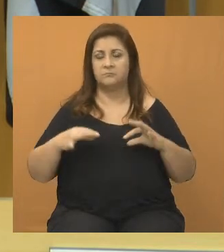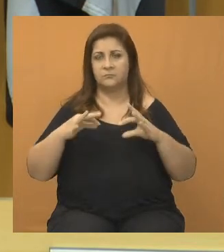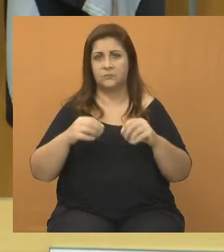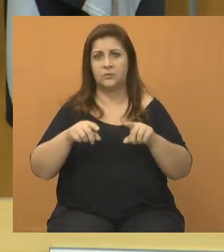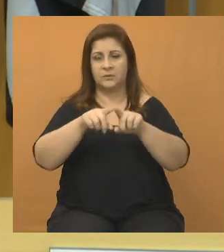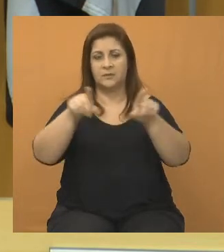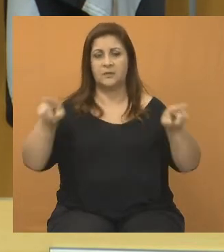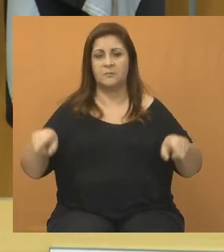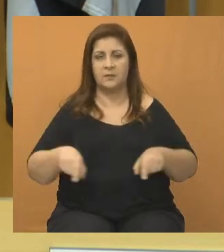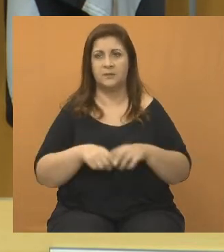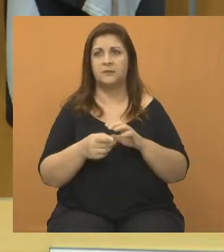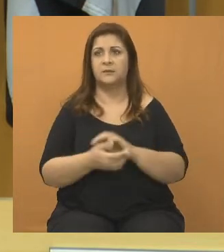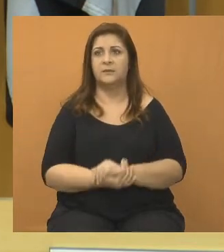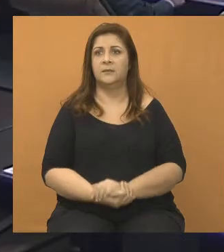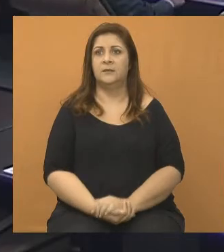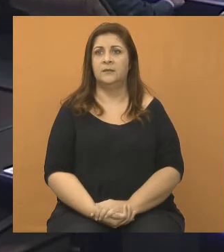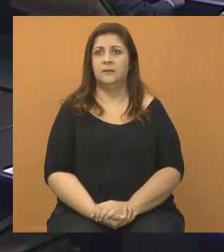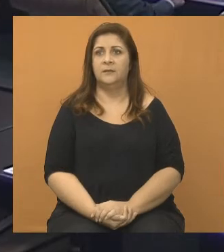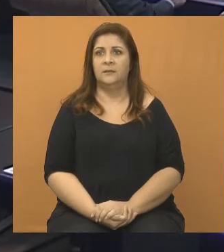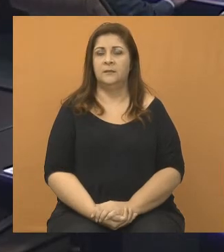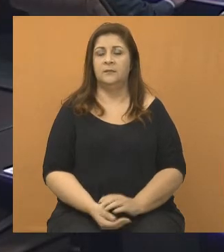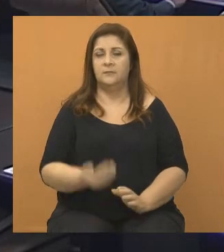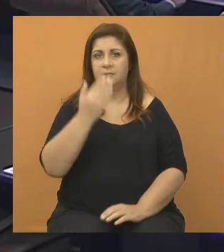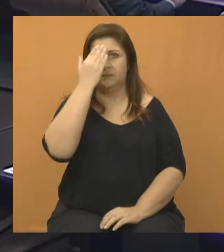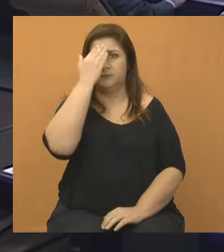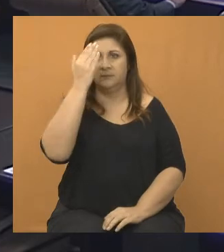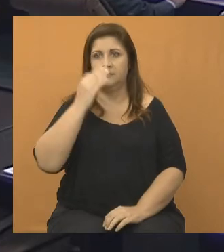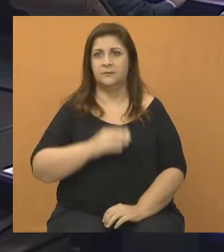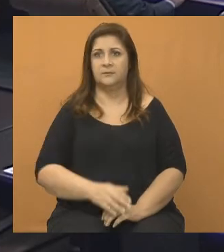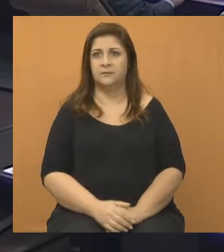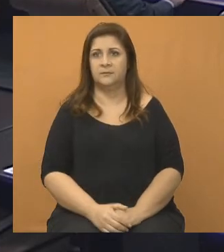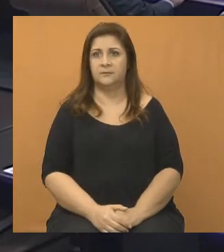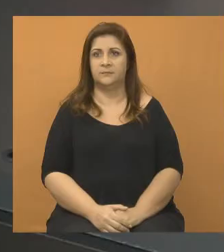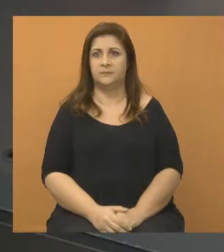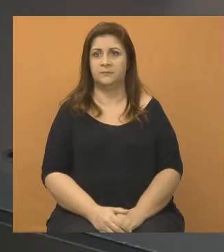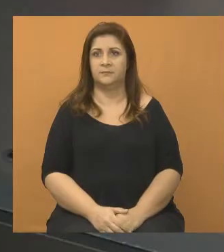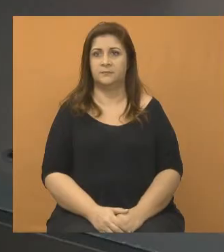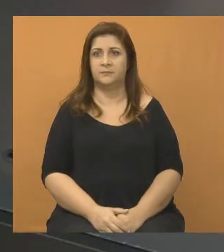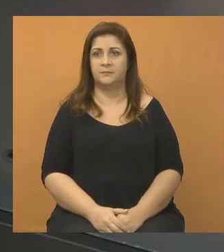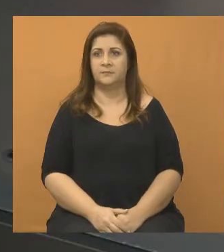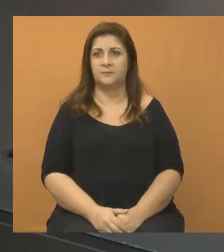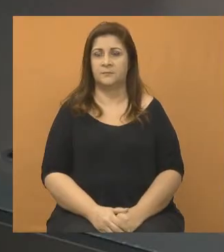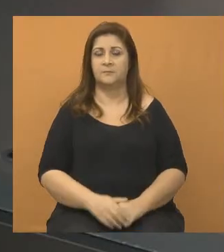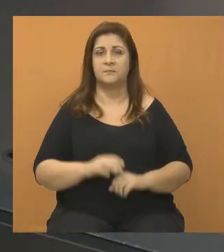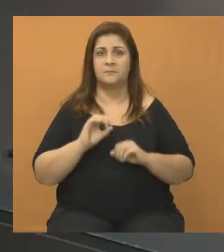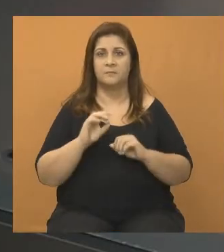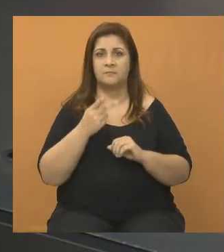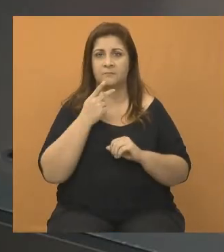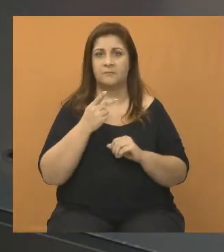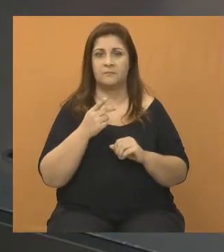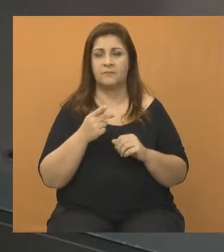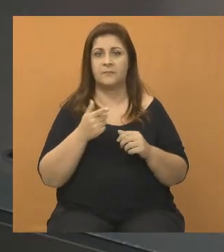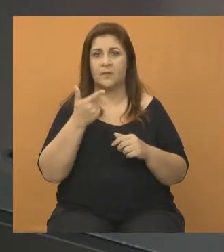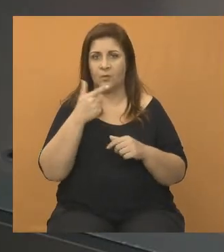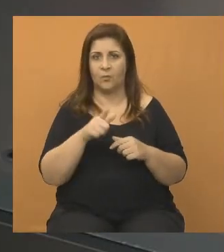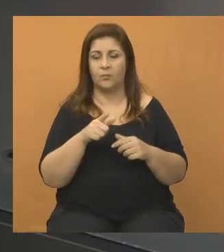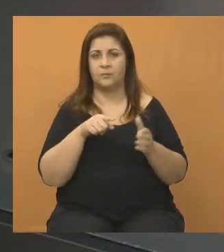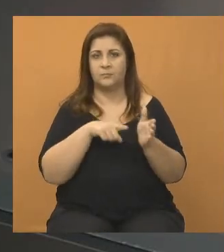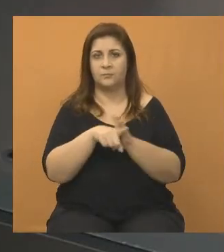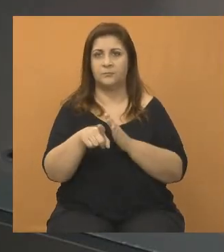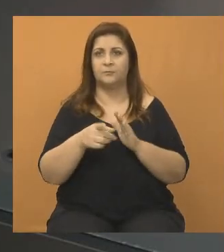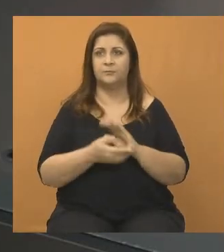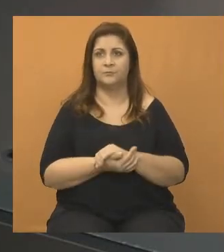praças e parques. Eu quero agradecer, né, e finalizar somente com um outro item aqui,